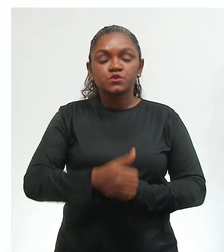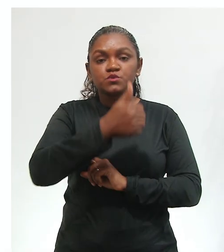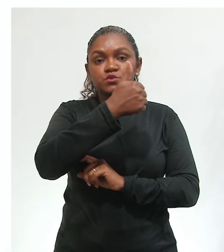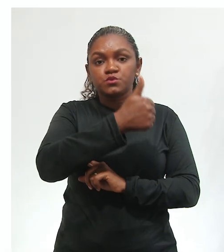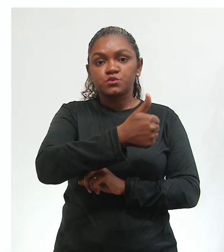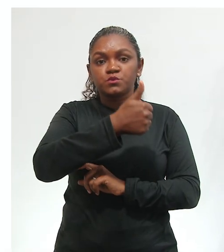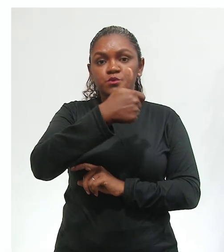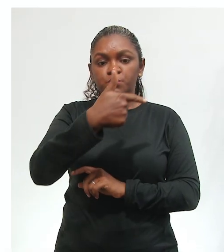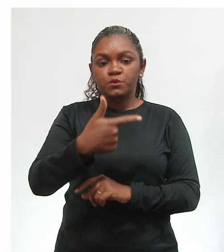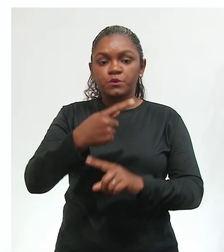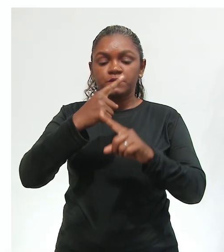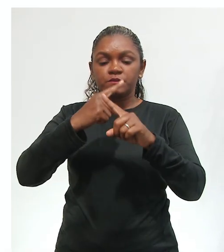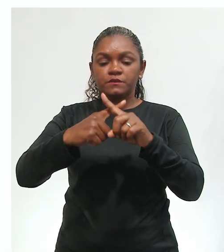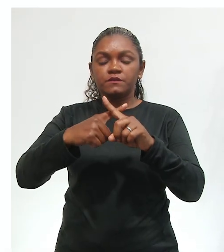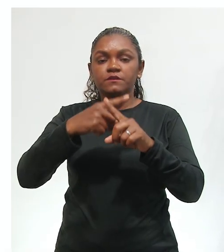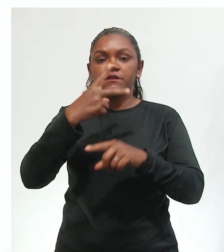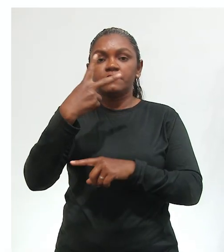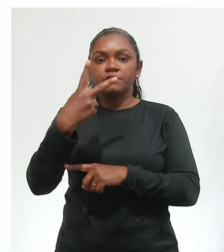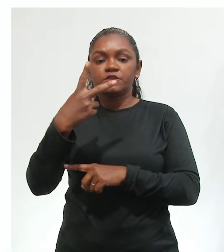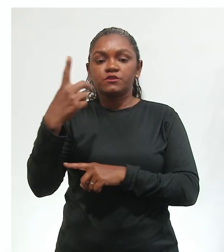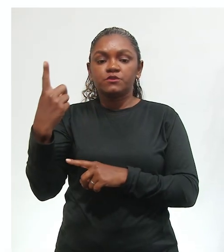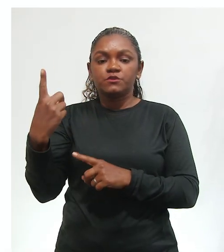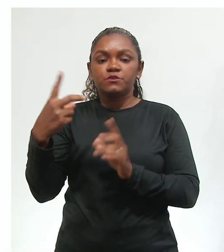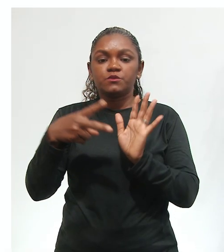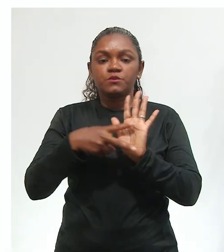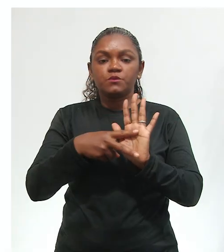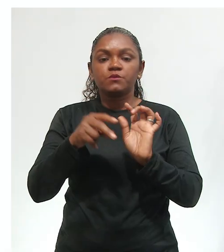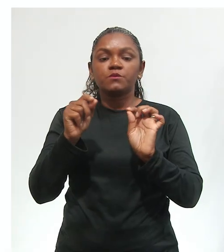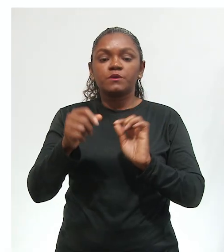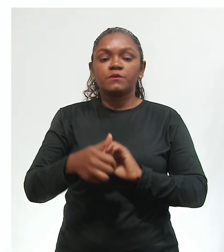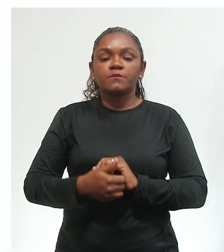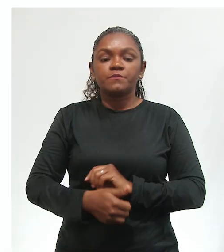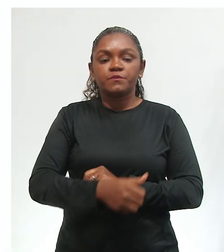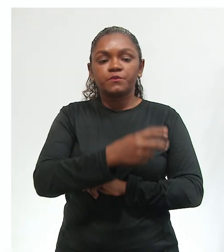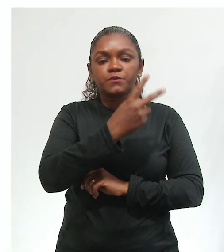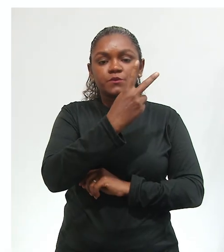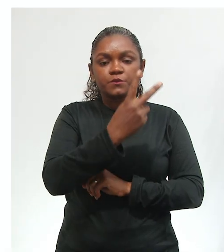12 vezes 21 é igual a